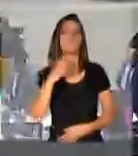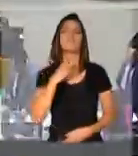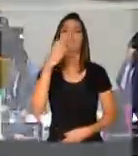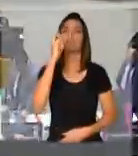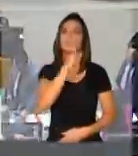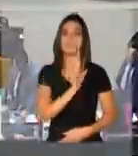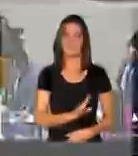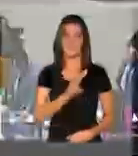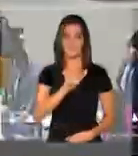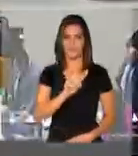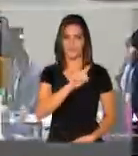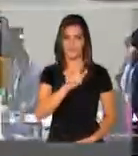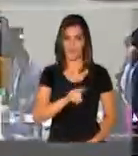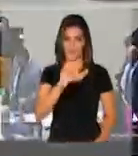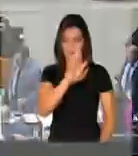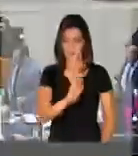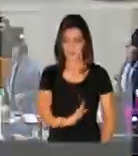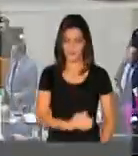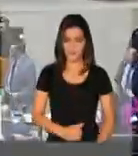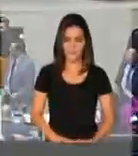Senhoras e senhores parlamentares,